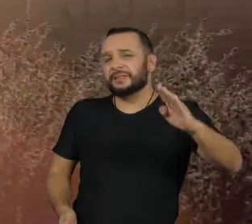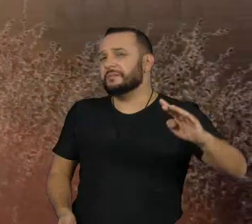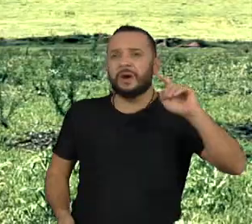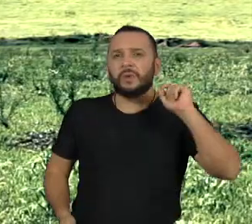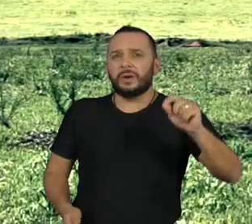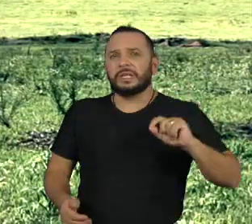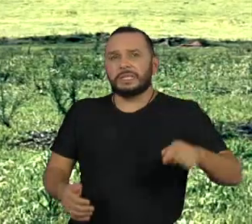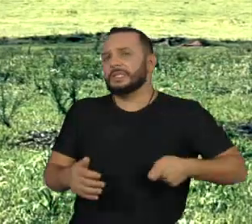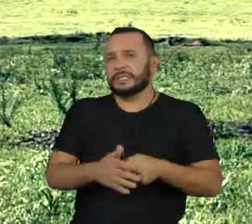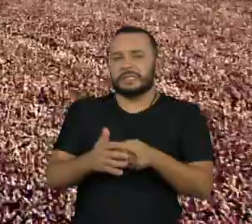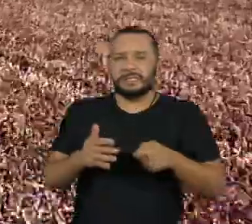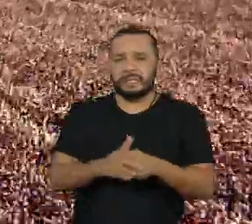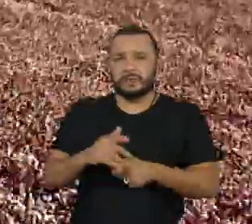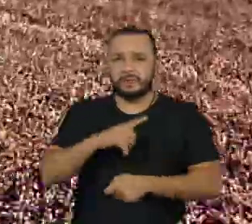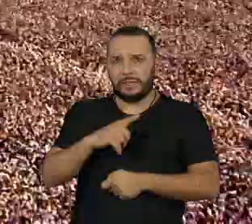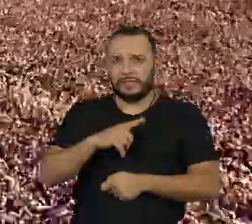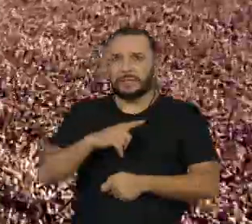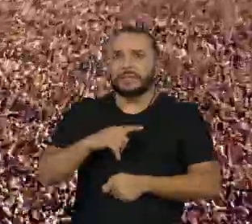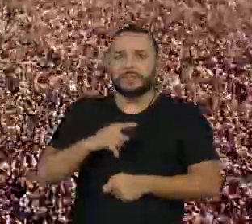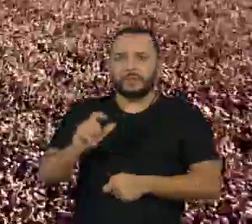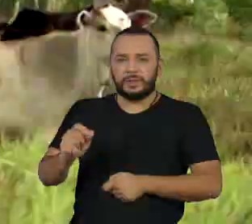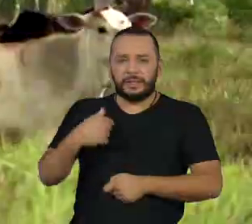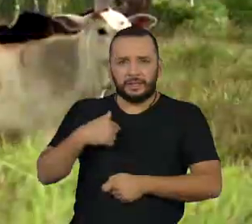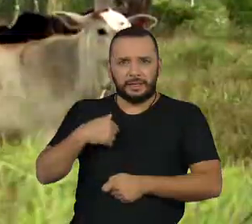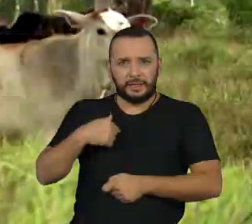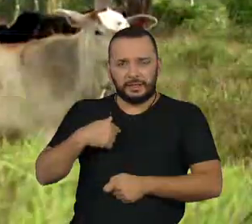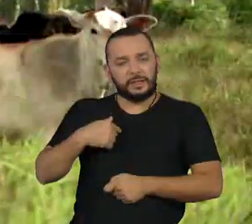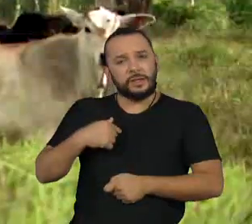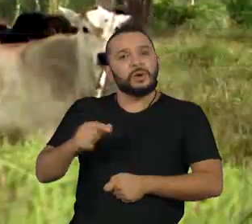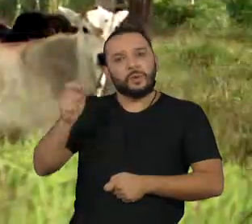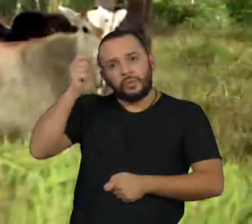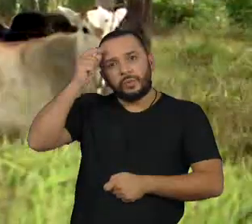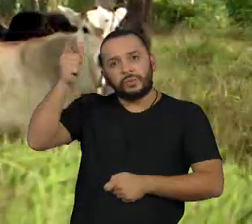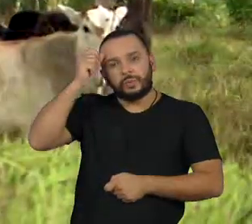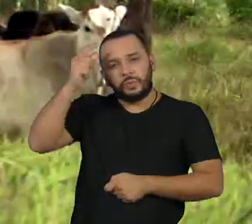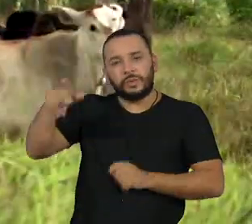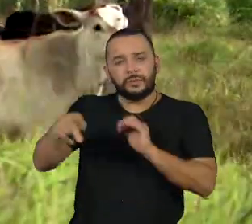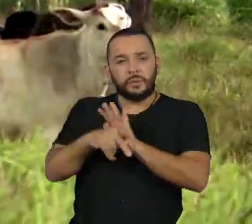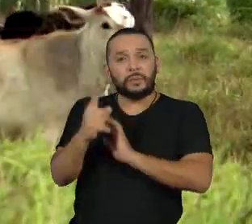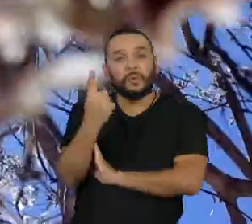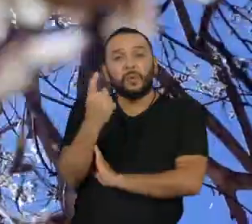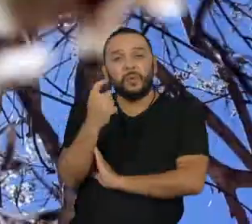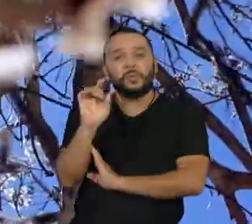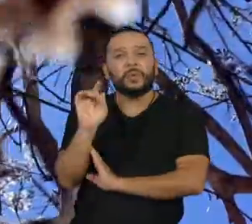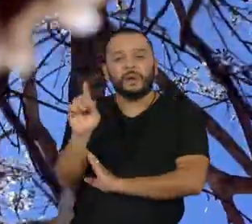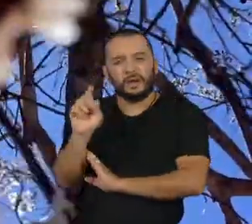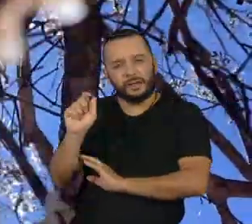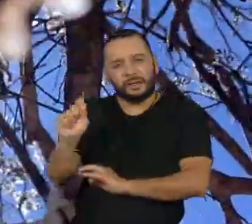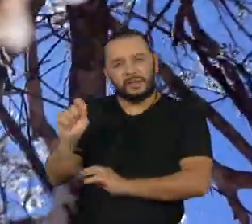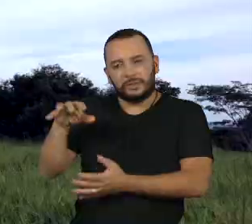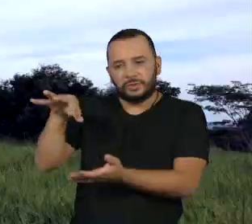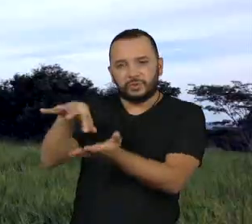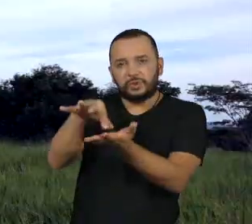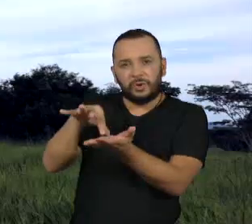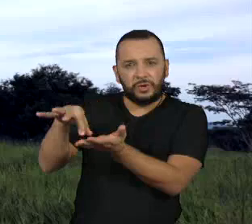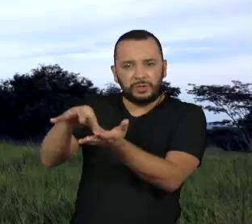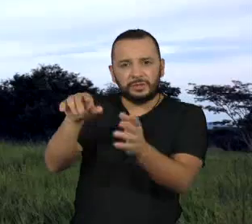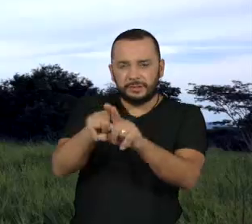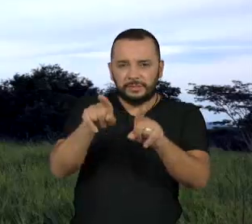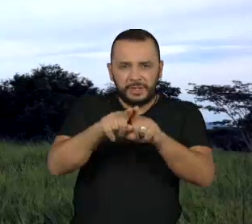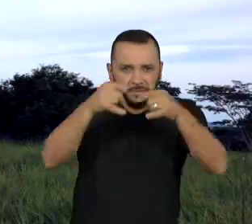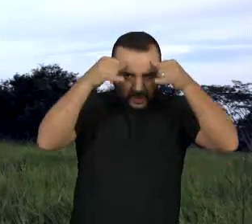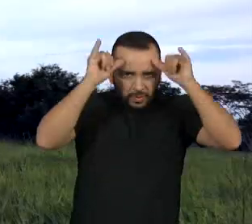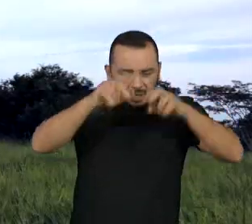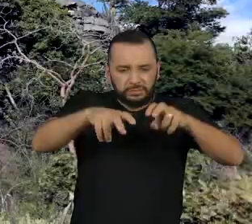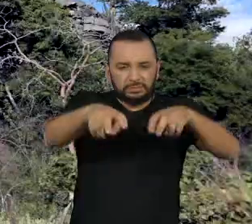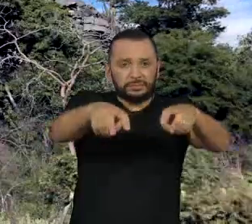estão monoculturas como a da soja e a pecuária. Mas na contramão dos desmatamentos estão